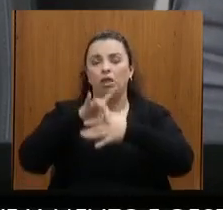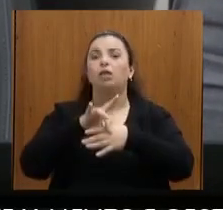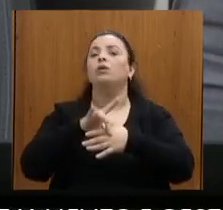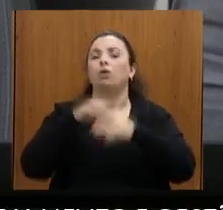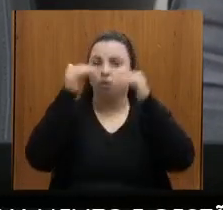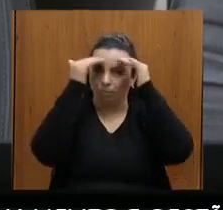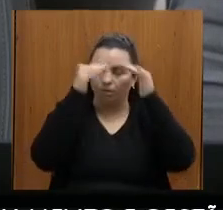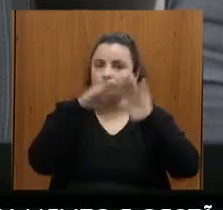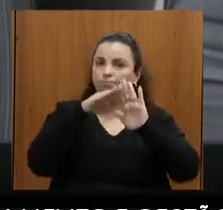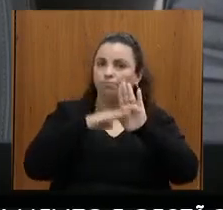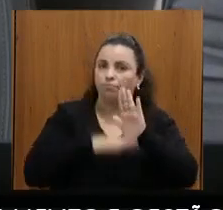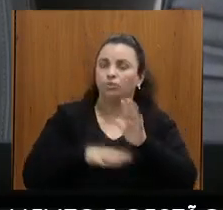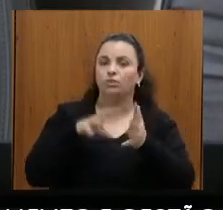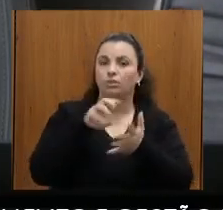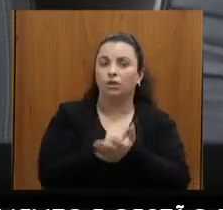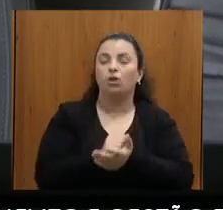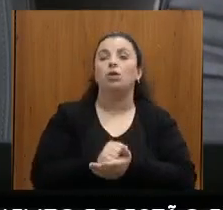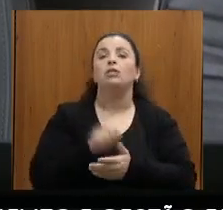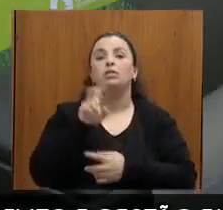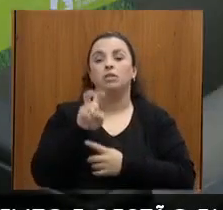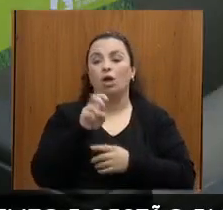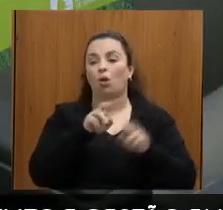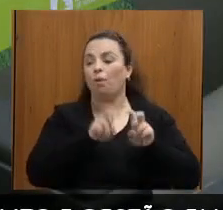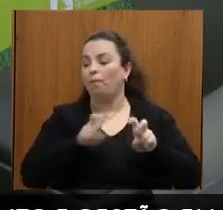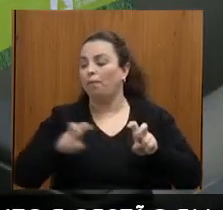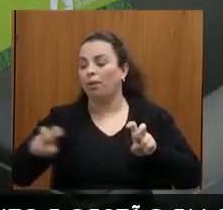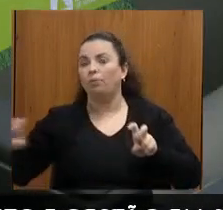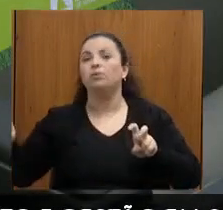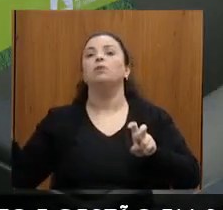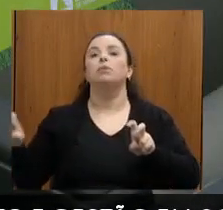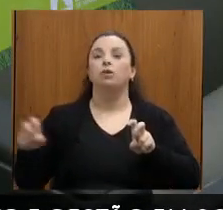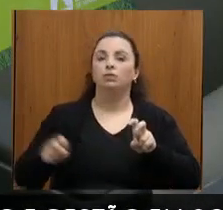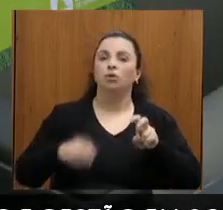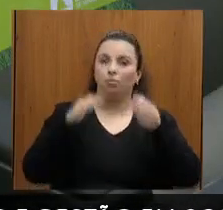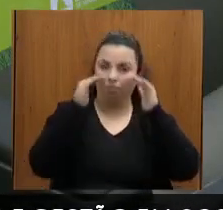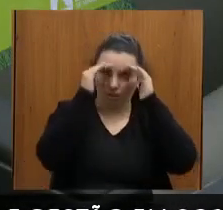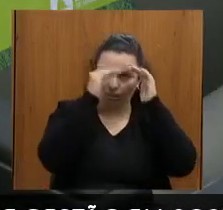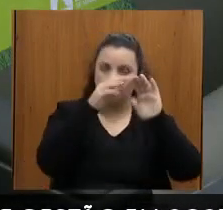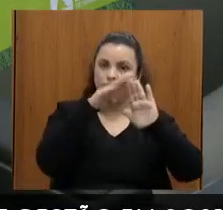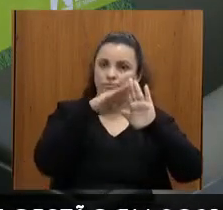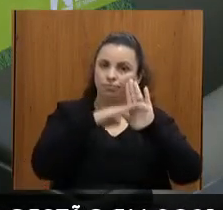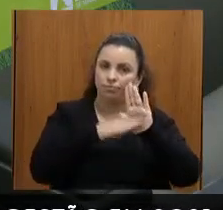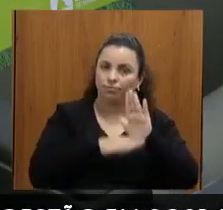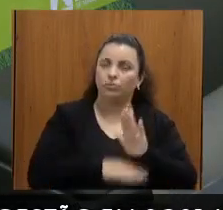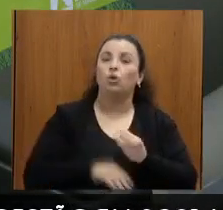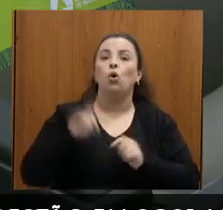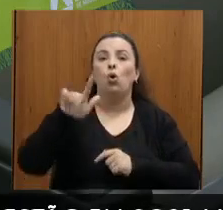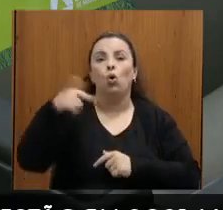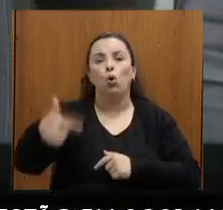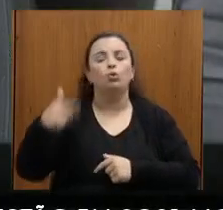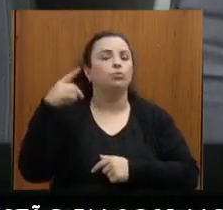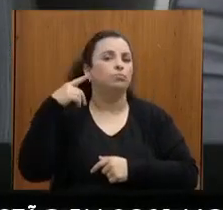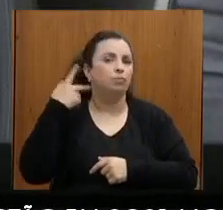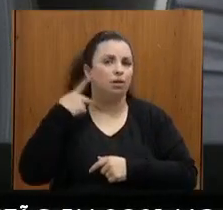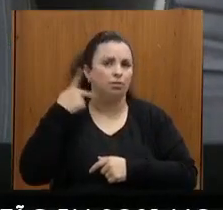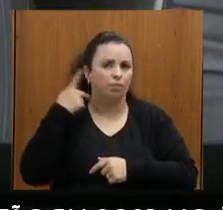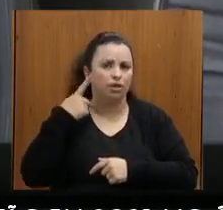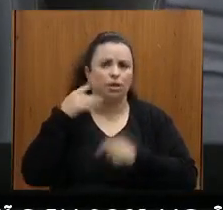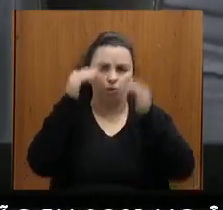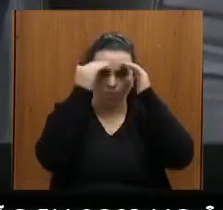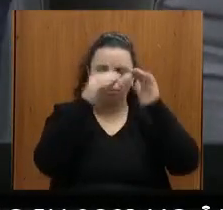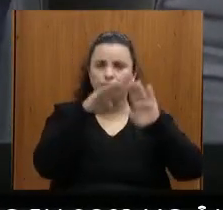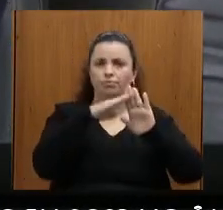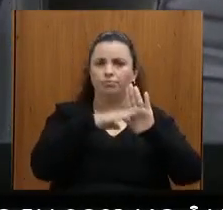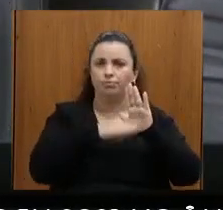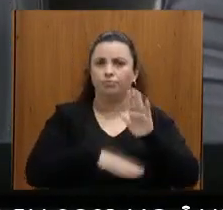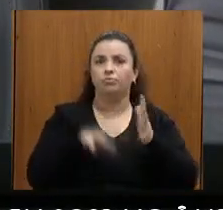Membros da mesa da comissão por ordem de inscrição. 6. Demais parlamentares por ordem de inscrição. 3. Os parlamentares que desejarem fazer